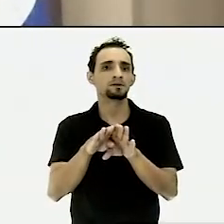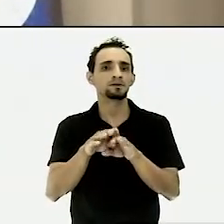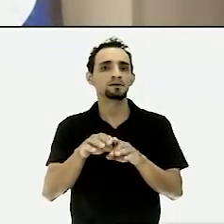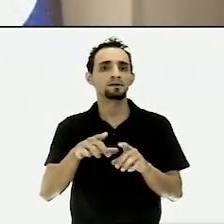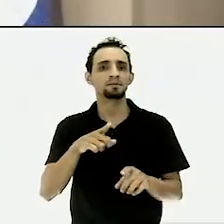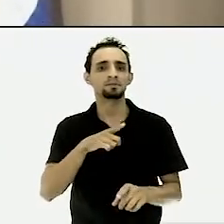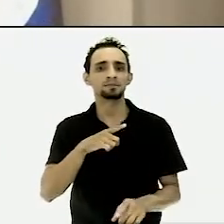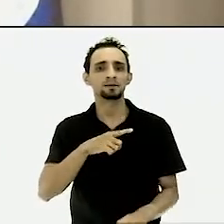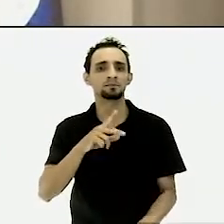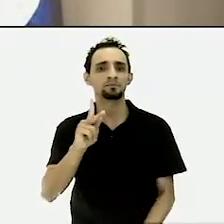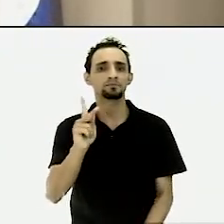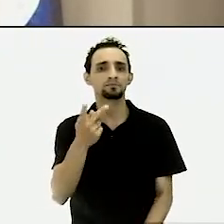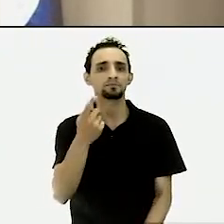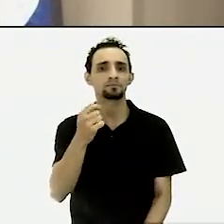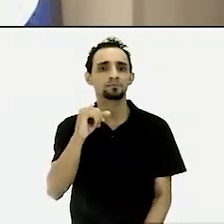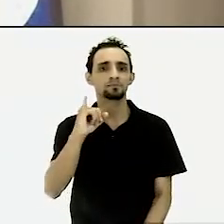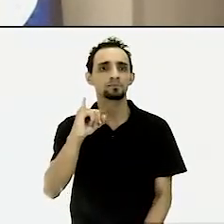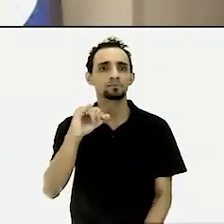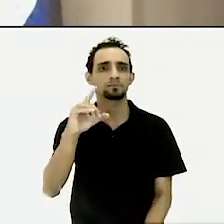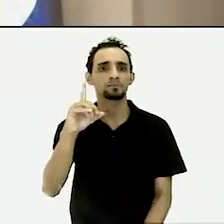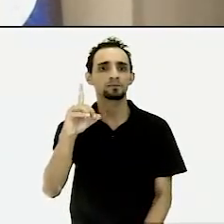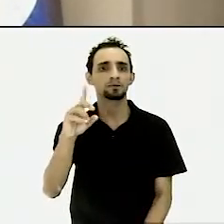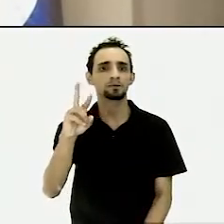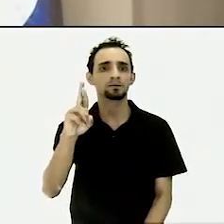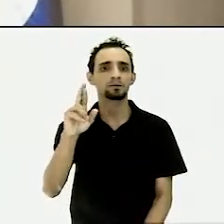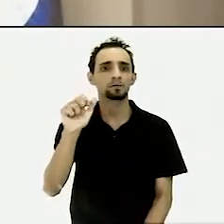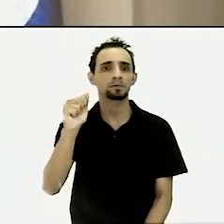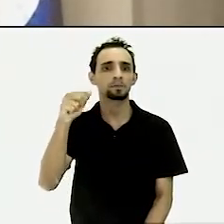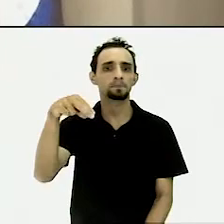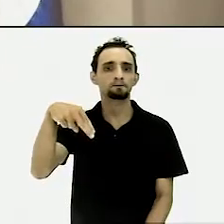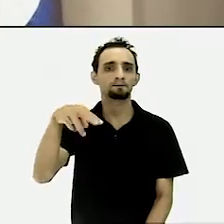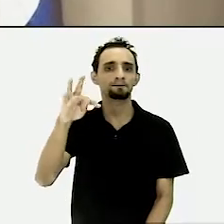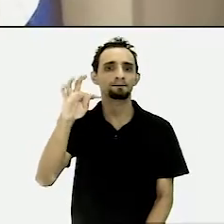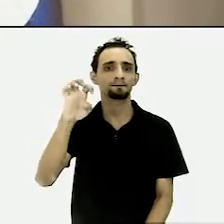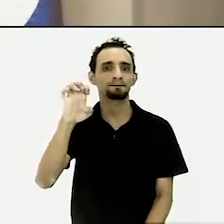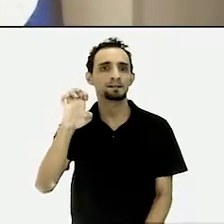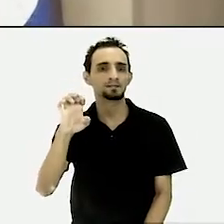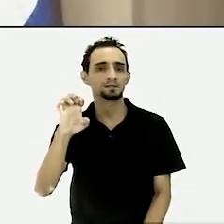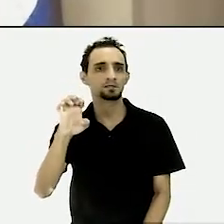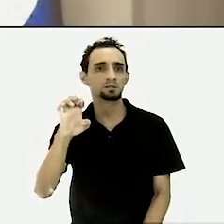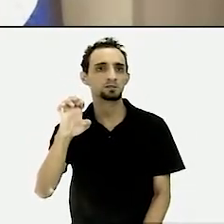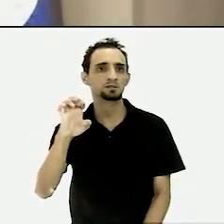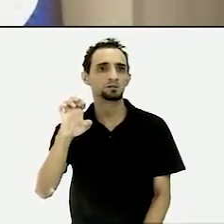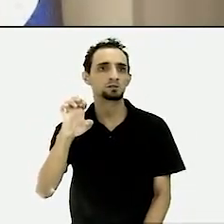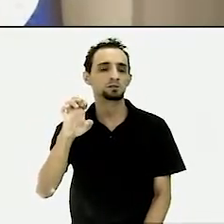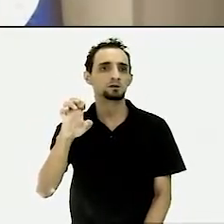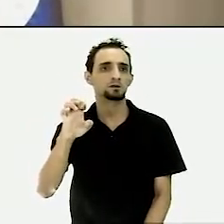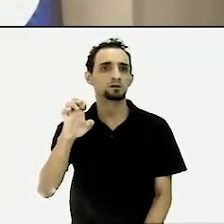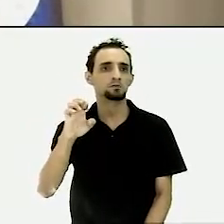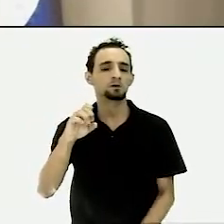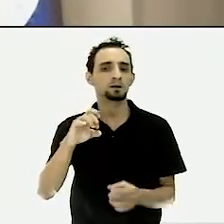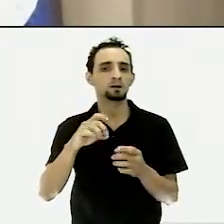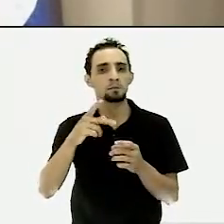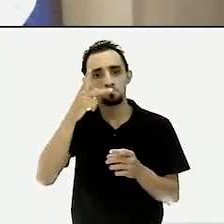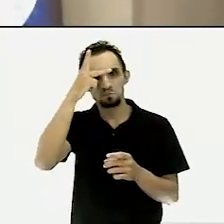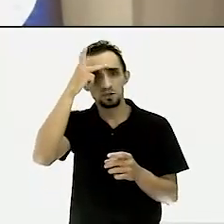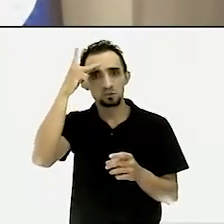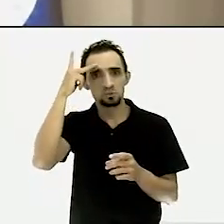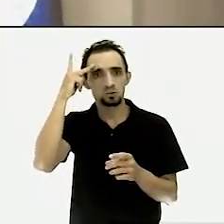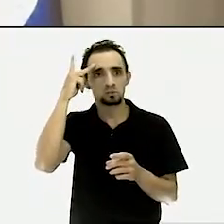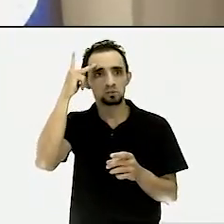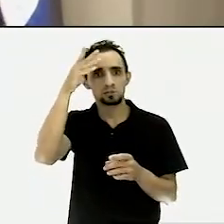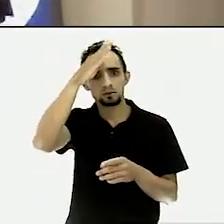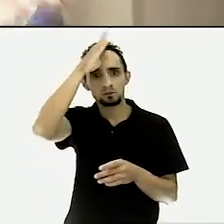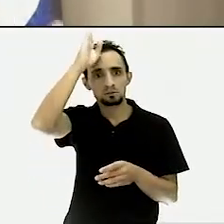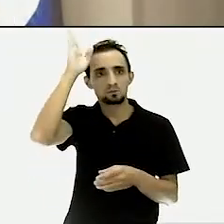no CCI, né? O que eu vi lá? Uma aglomeração muito grande. Eles estão distribuindo as senhas a partir das 5 horas. Então